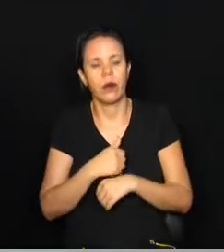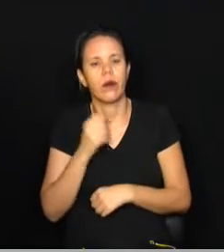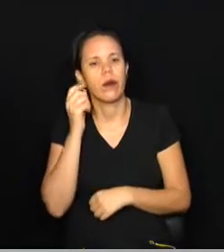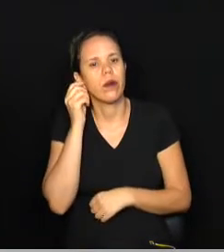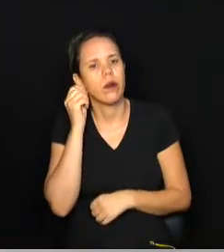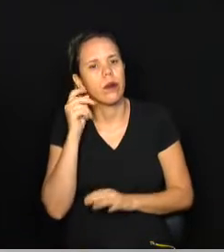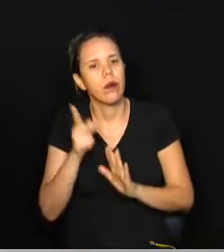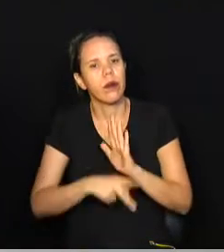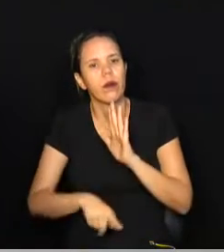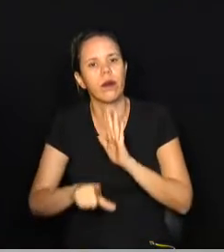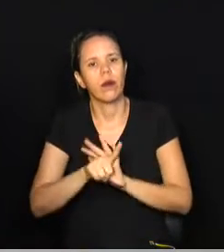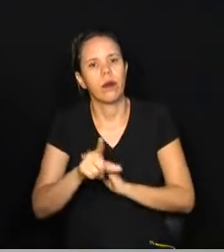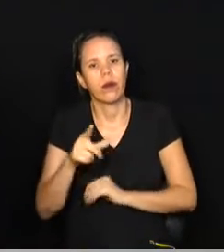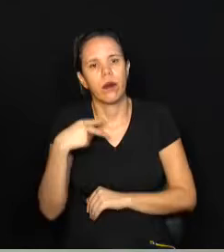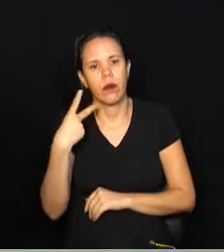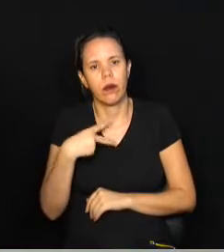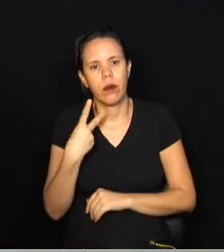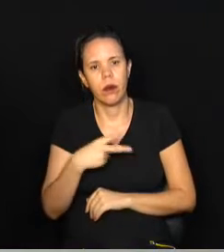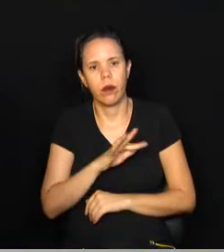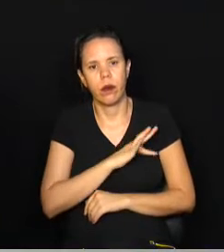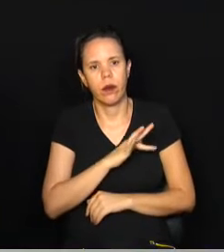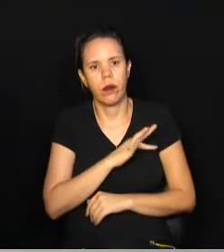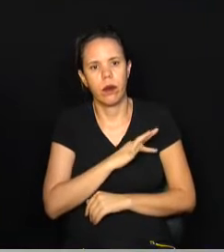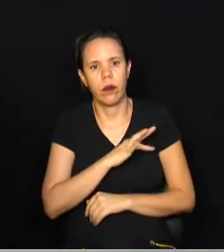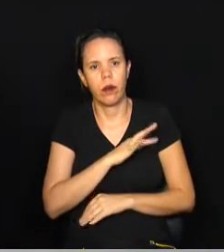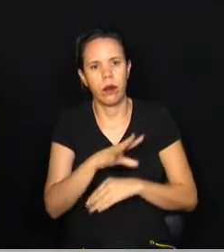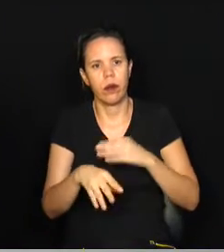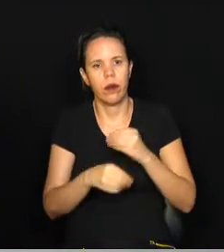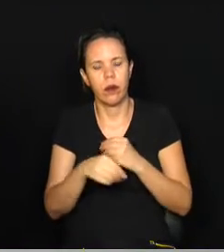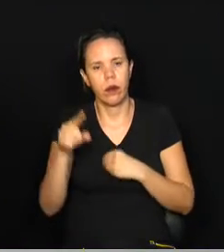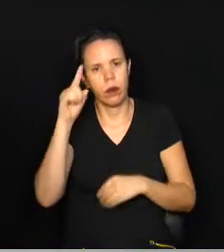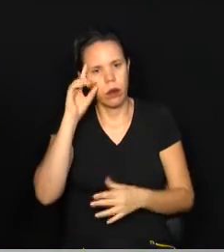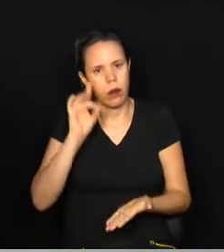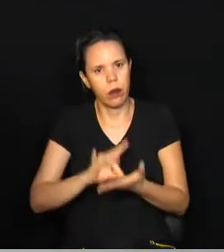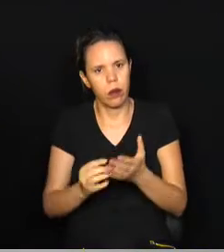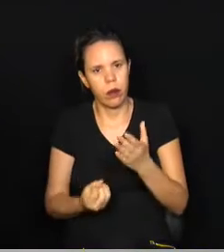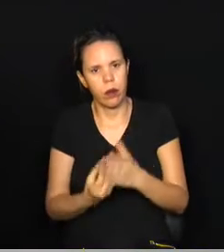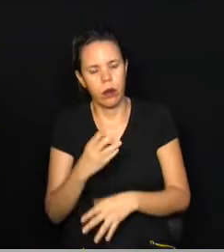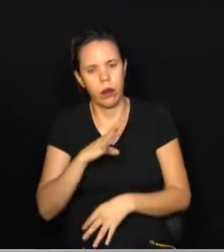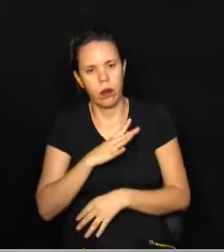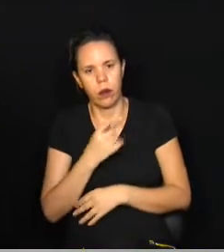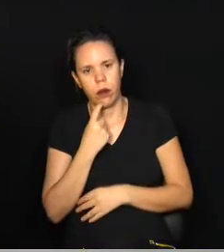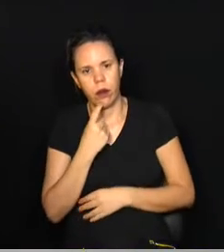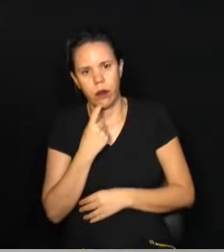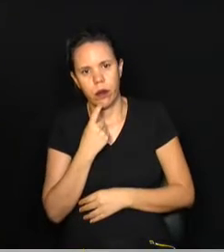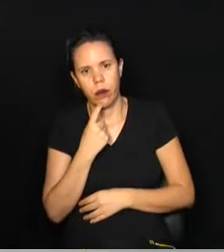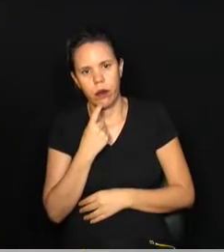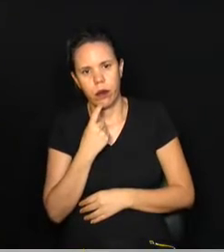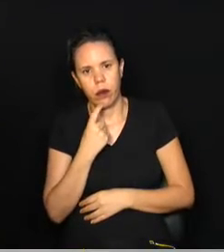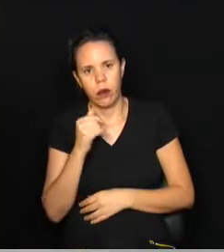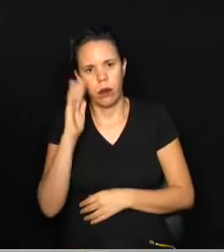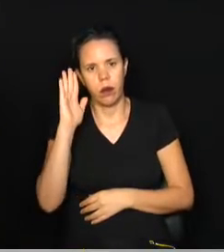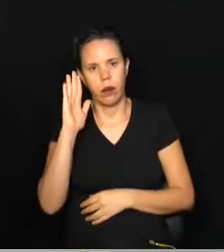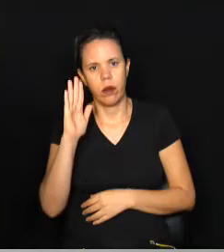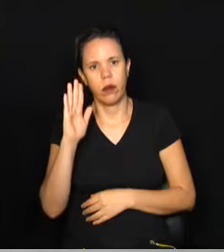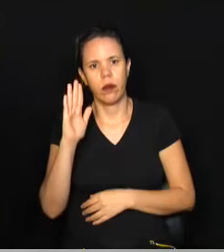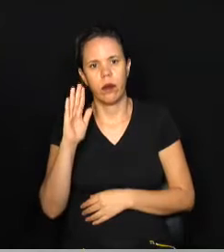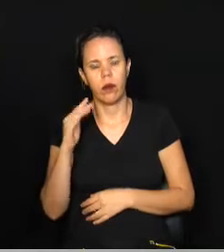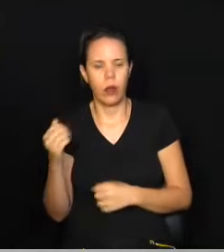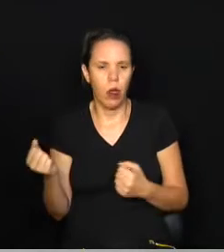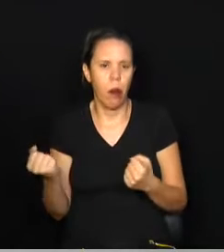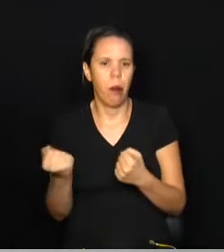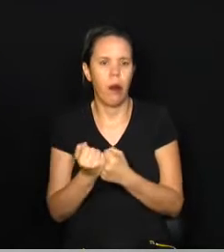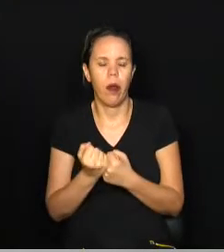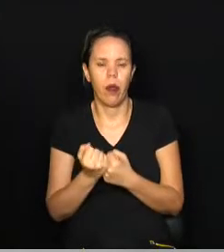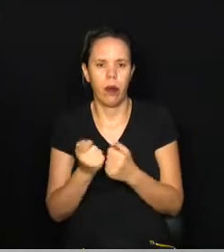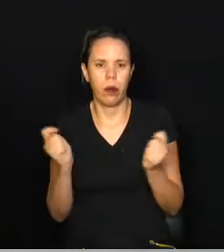de lei do senhor vereador Fernando Mendes, instituindo o Dia Oficial da Optometria na cidade de Campinas, é mais uma ferramenta que